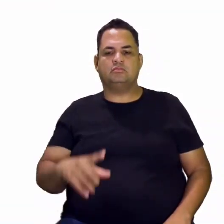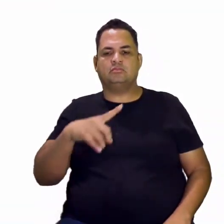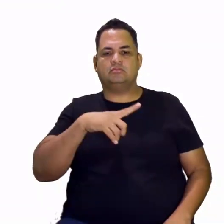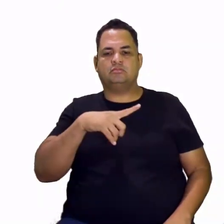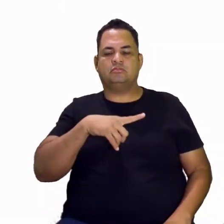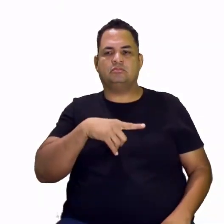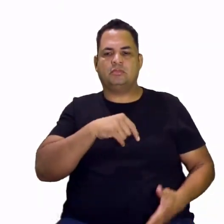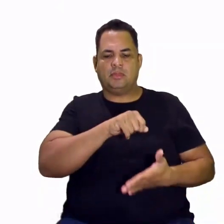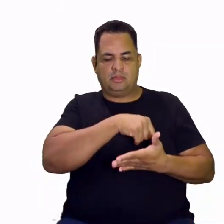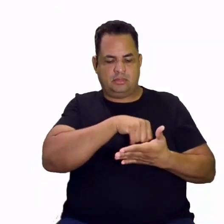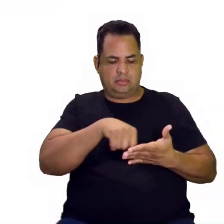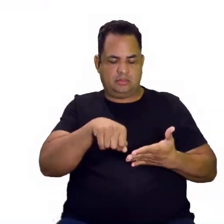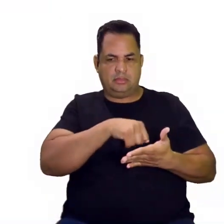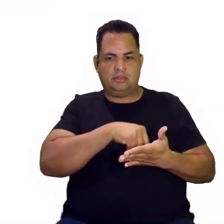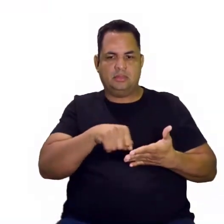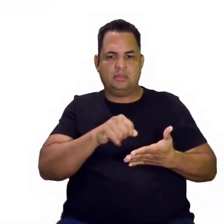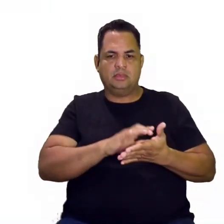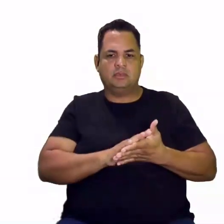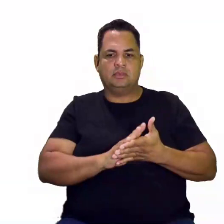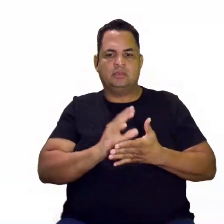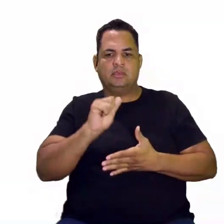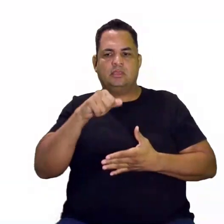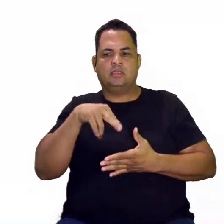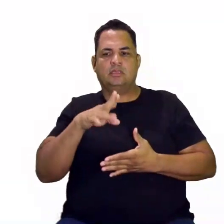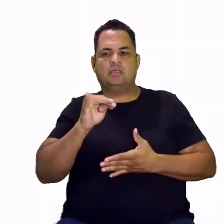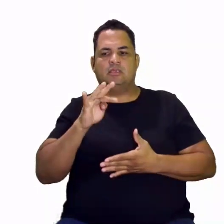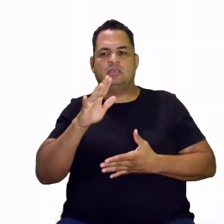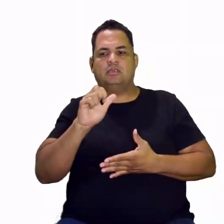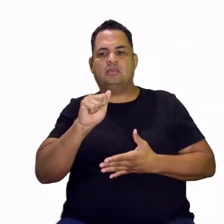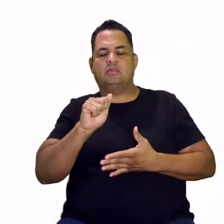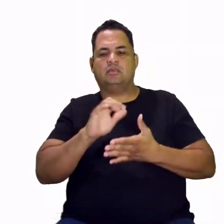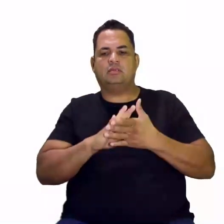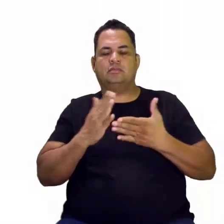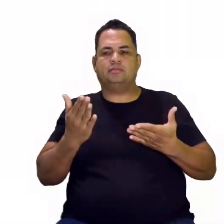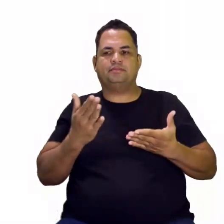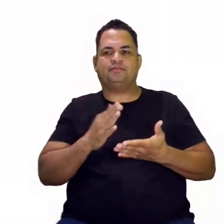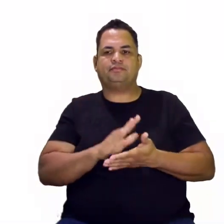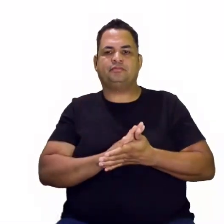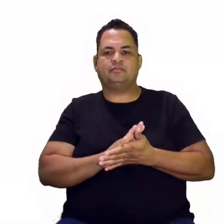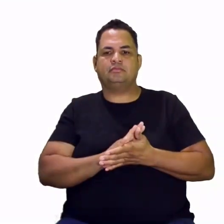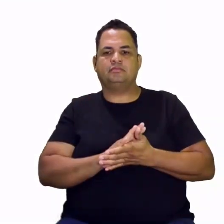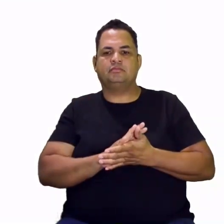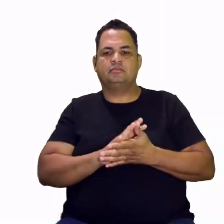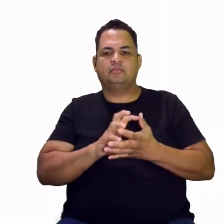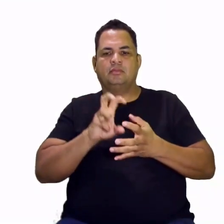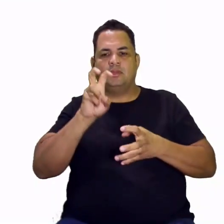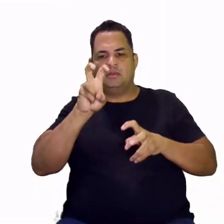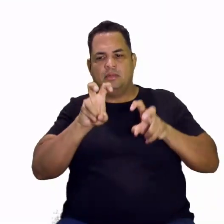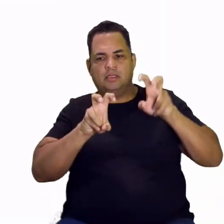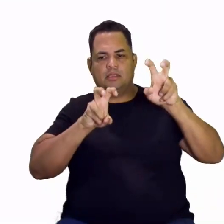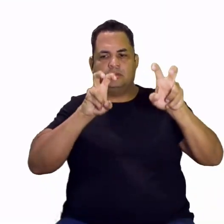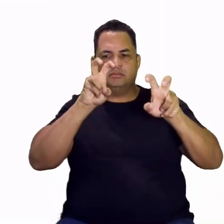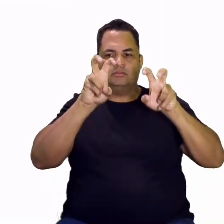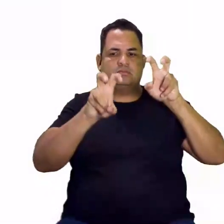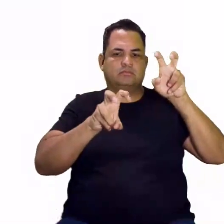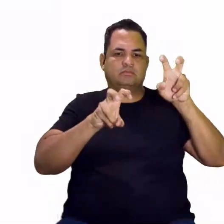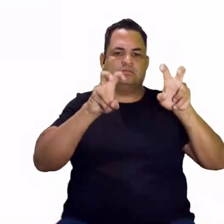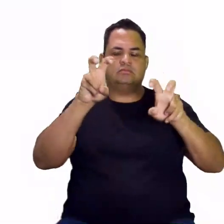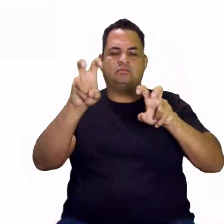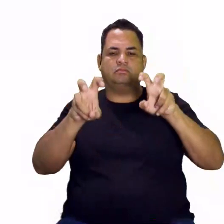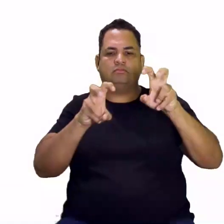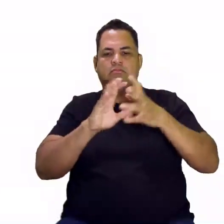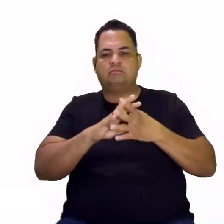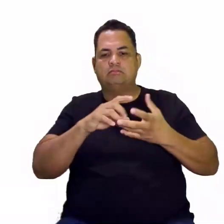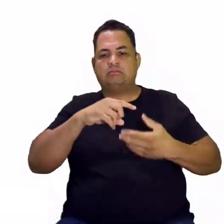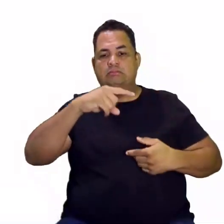Existem registros de antas, existem registros de preguiças gigantes, até mesmo aqui no nosso